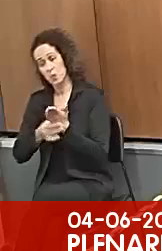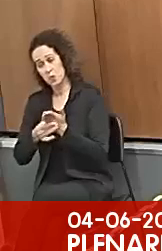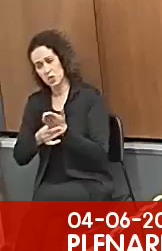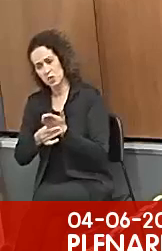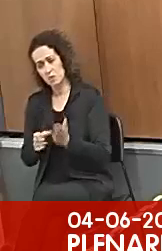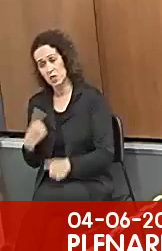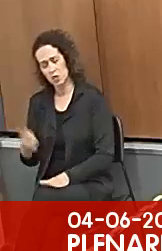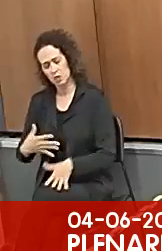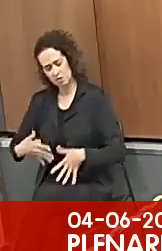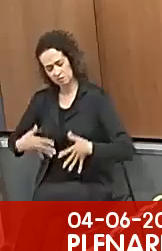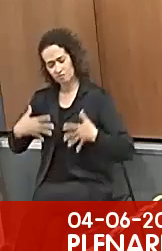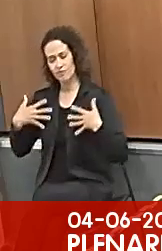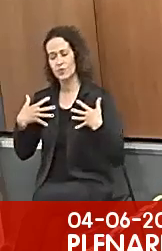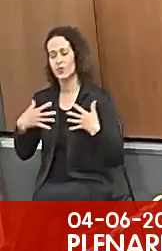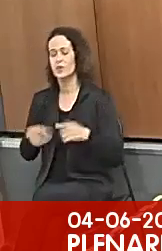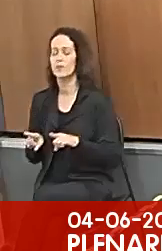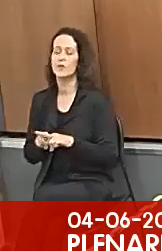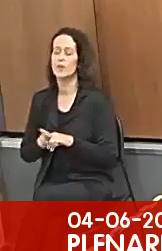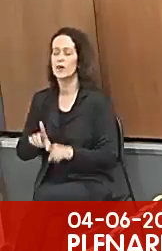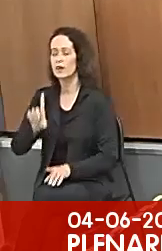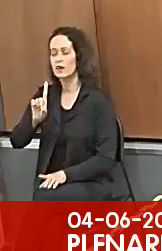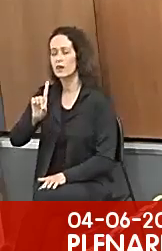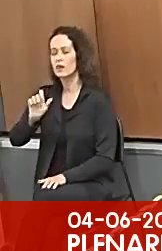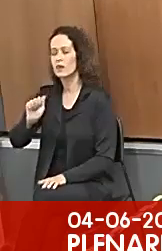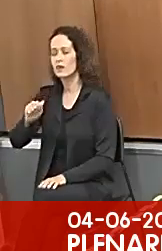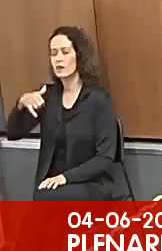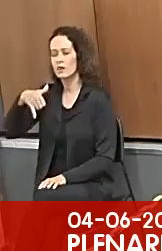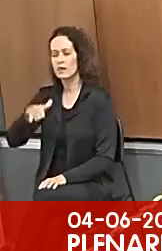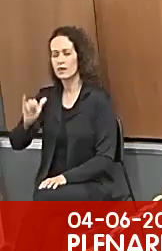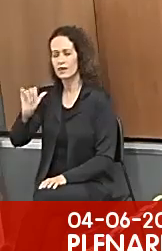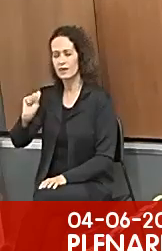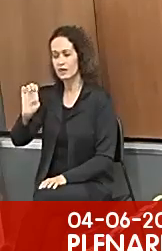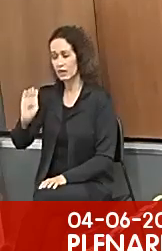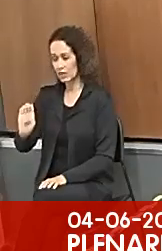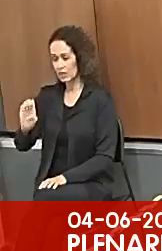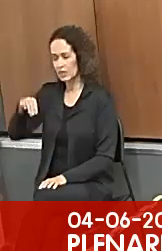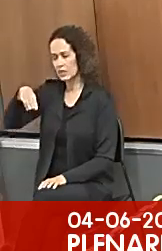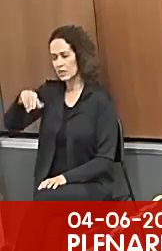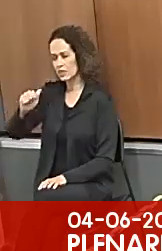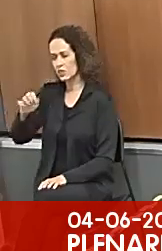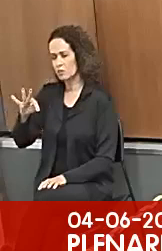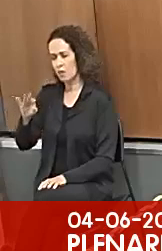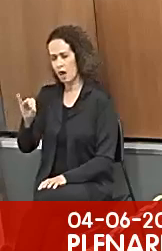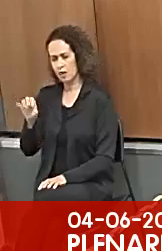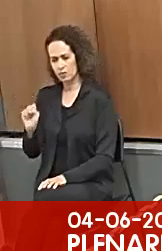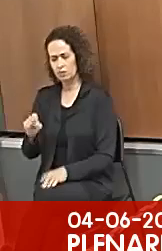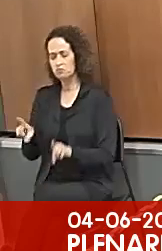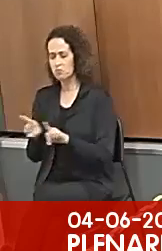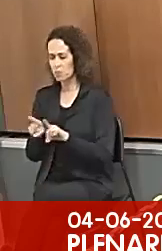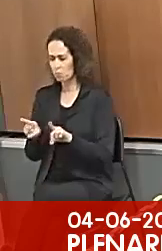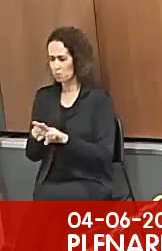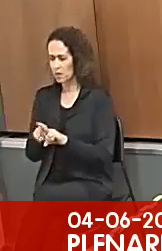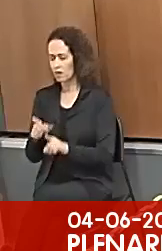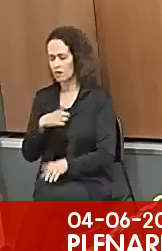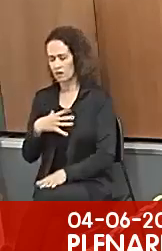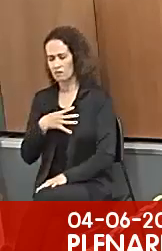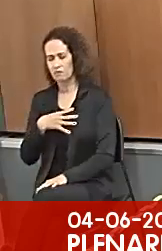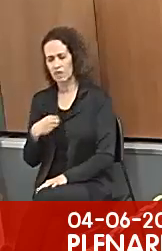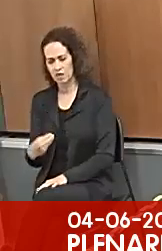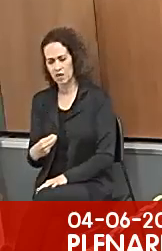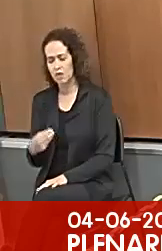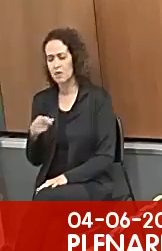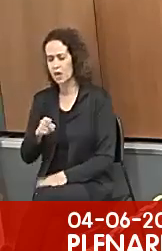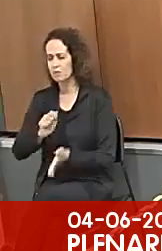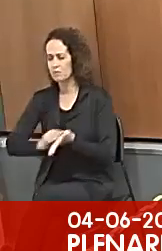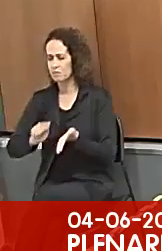nós. A Deise de Matos Ramos, cadê a Deise? Está aqui a Deise, também mãe e coautora do livro.